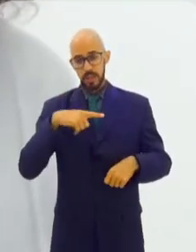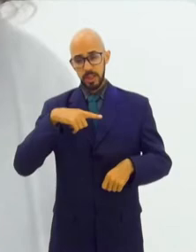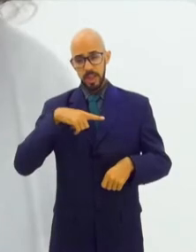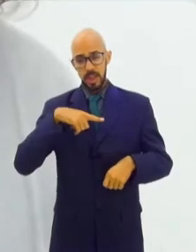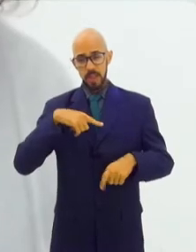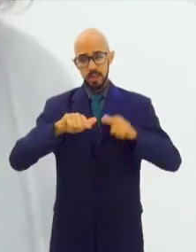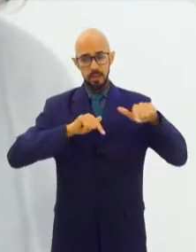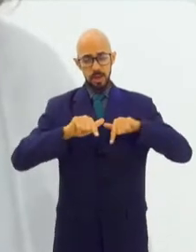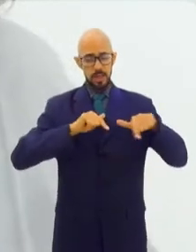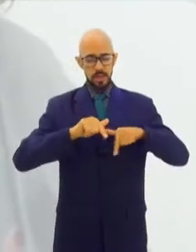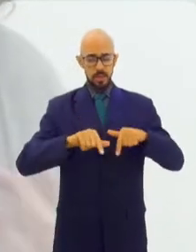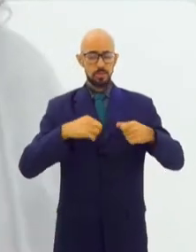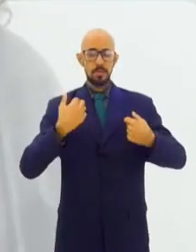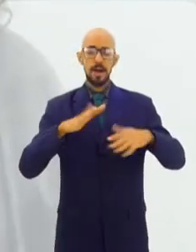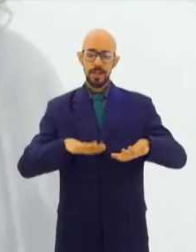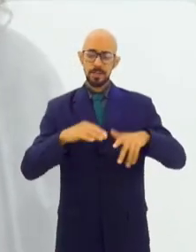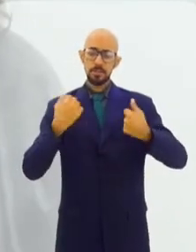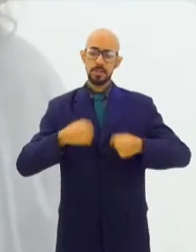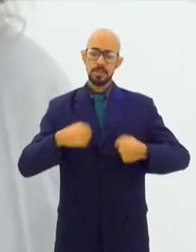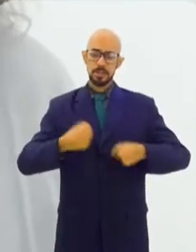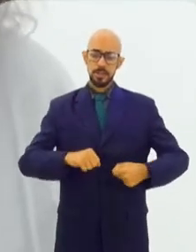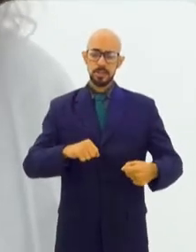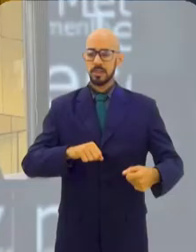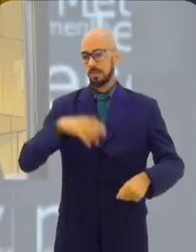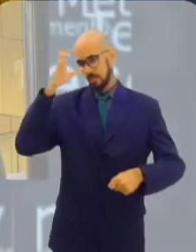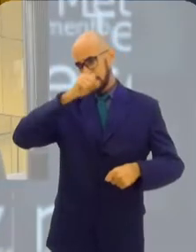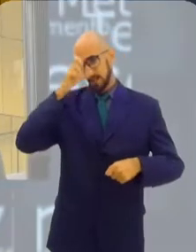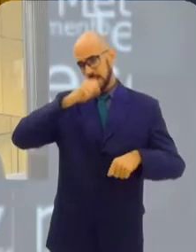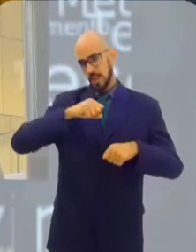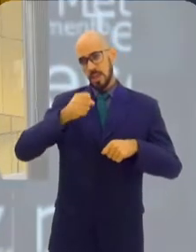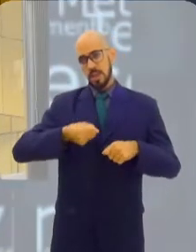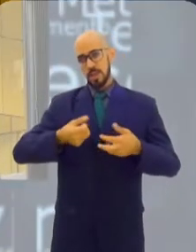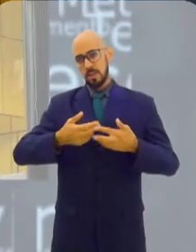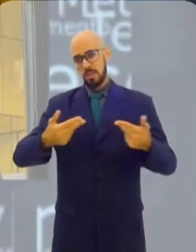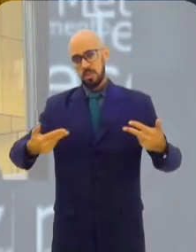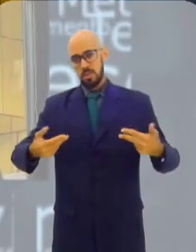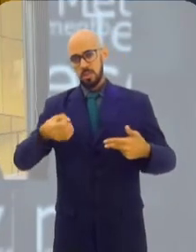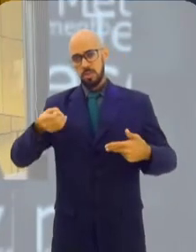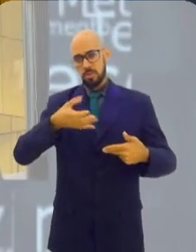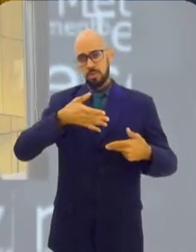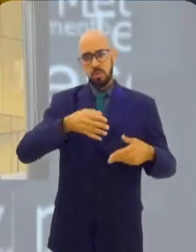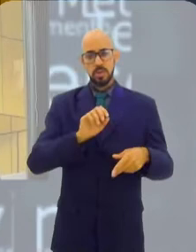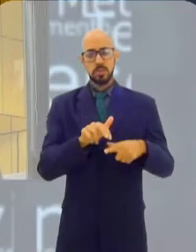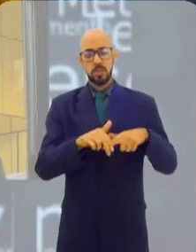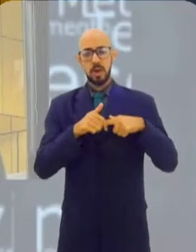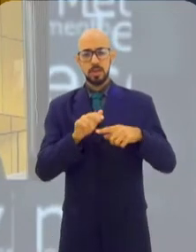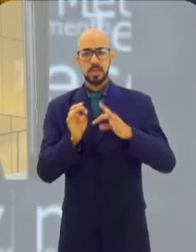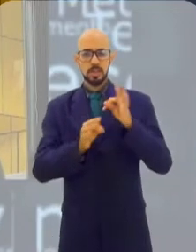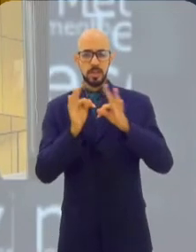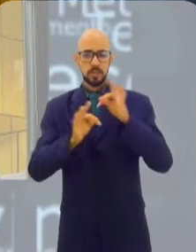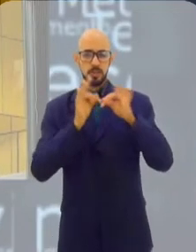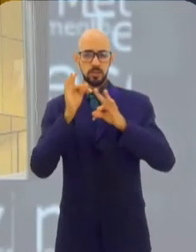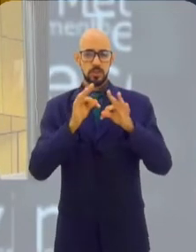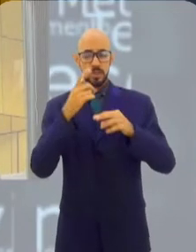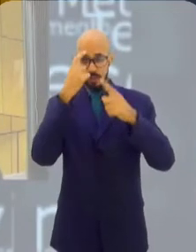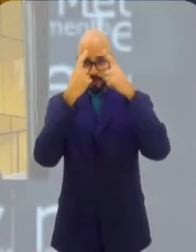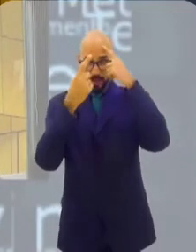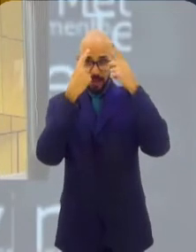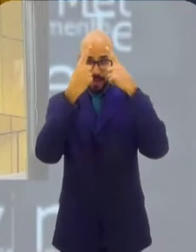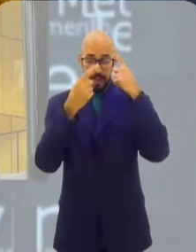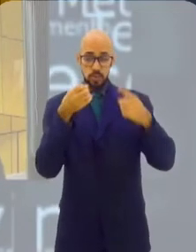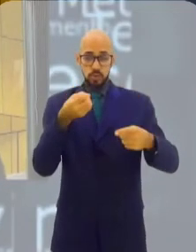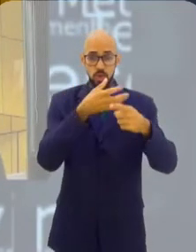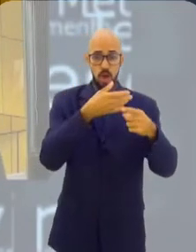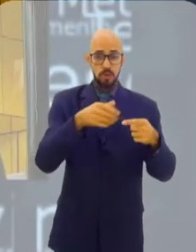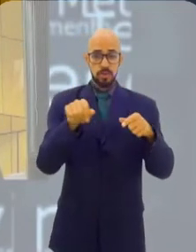que já estão dentro desse mercado que precisam também se atualizar nessas nesse Manancial de novas tecnologias surgiram